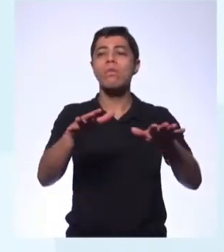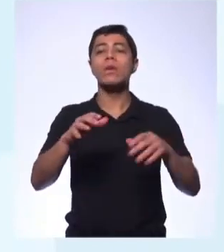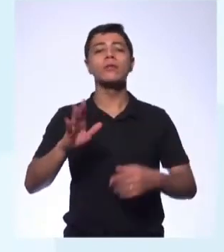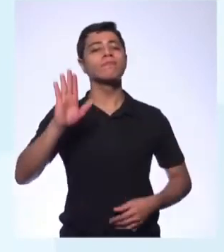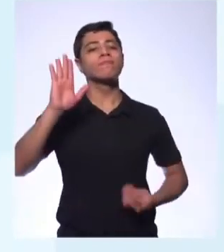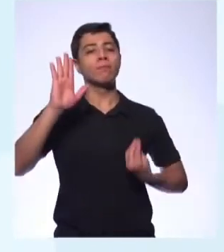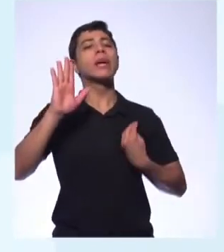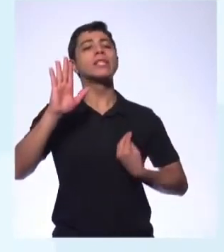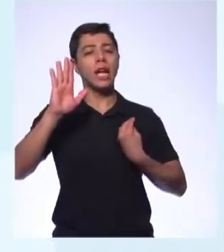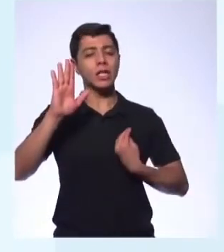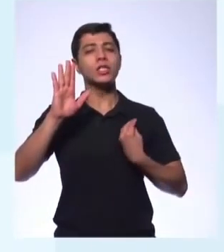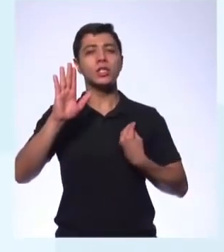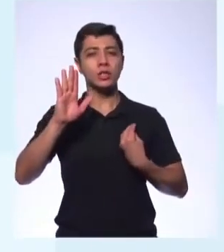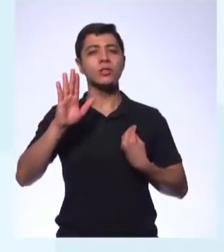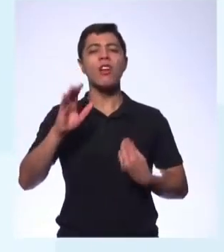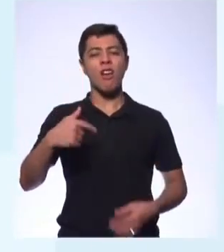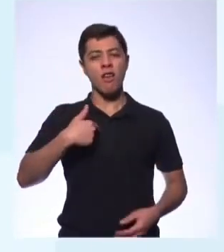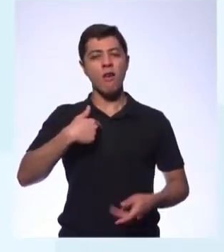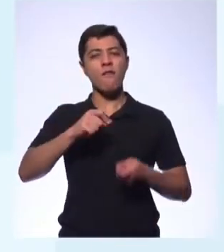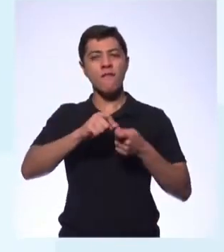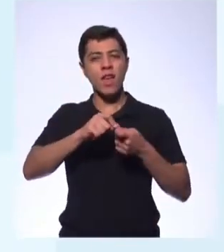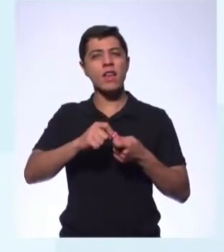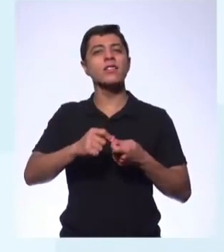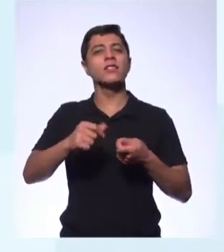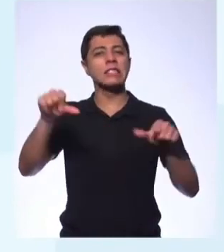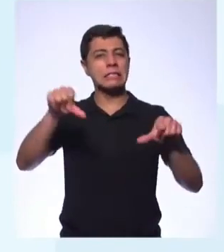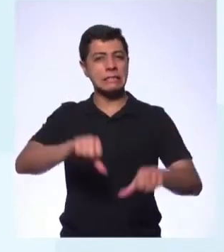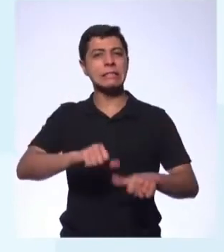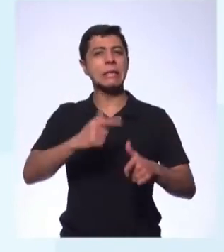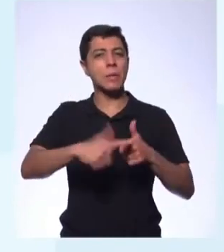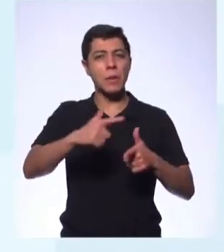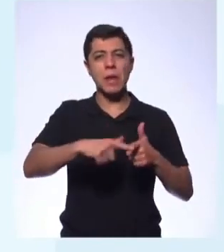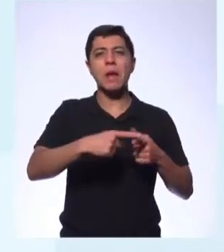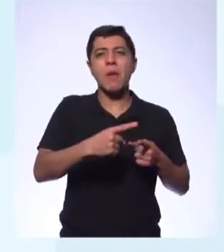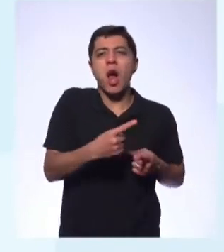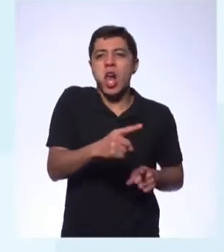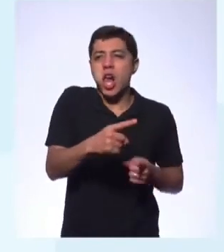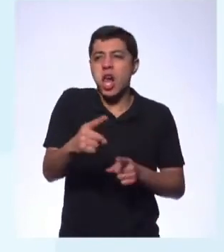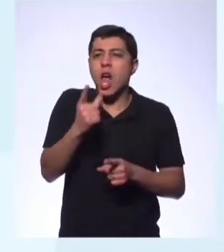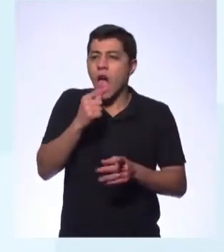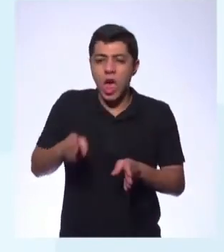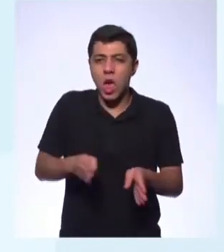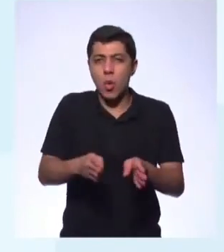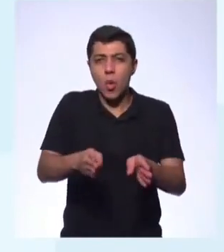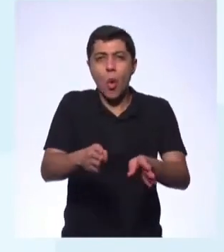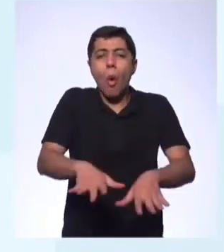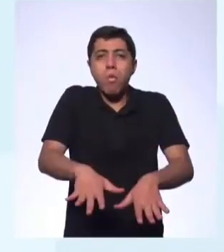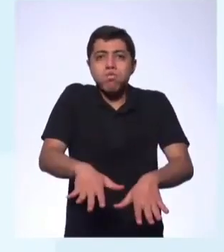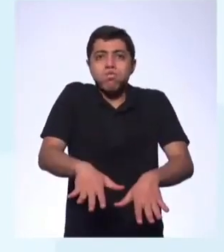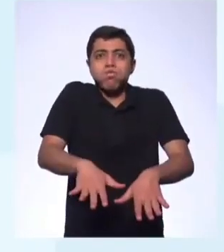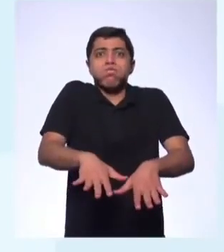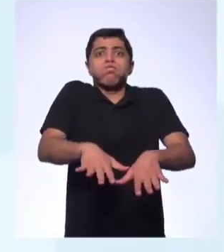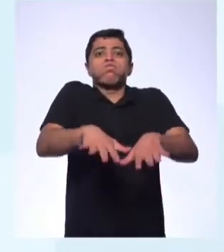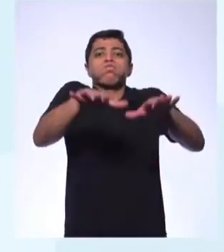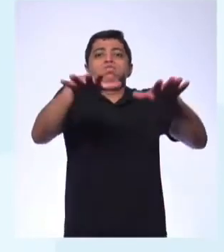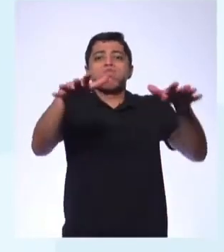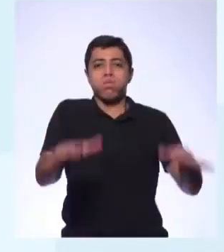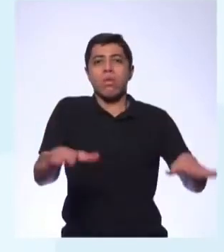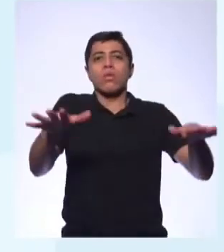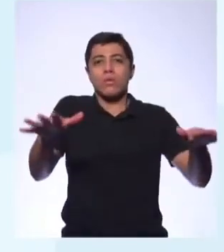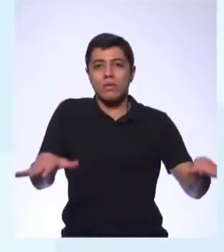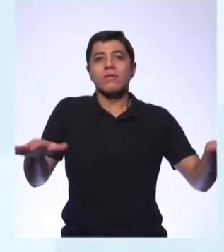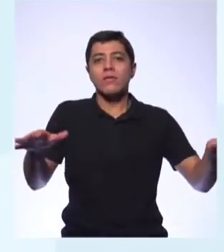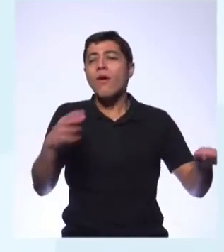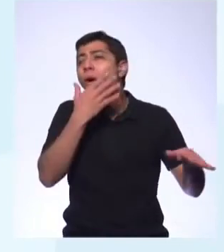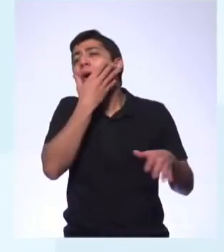feitos. Ai, que tragédias, que dramas. Os rios saltam dos leitos e os homens saltam das camas.